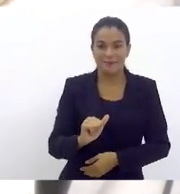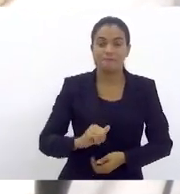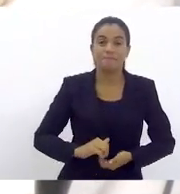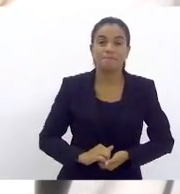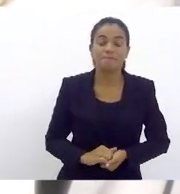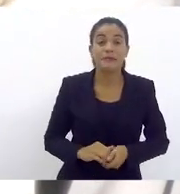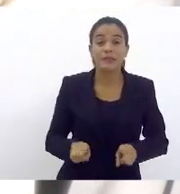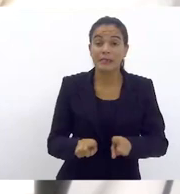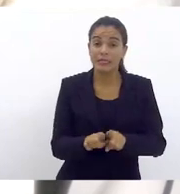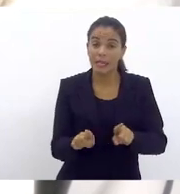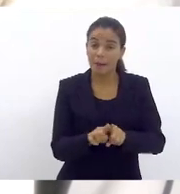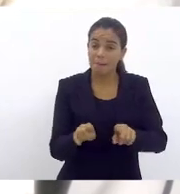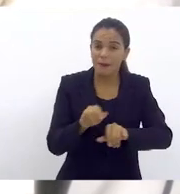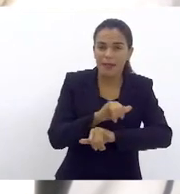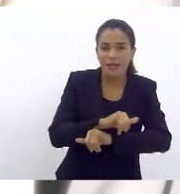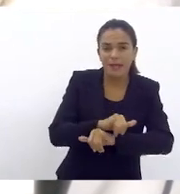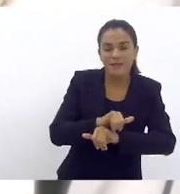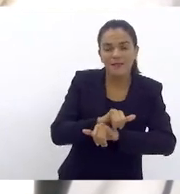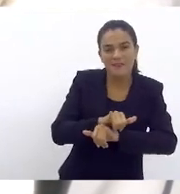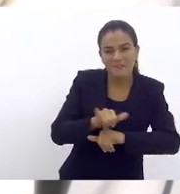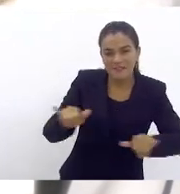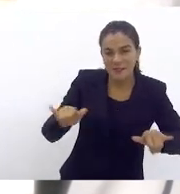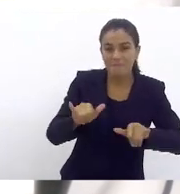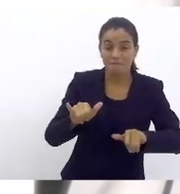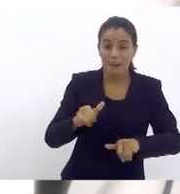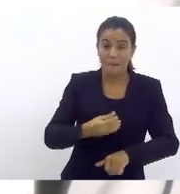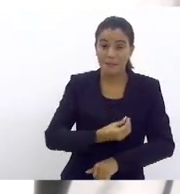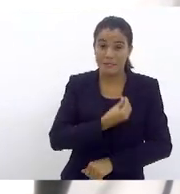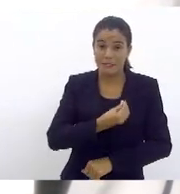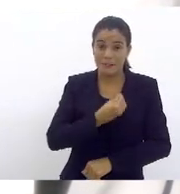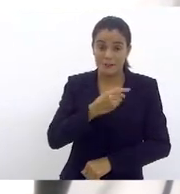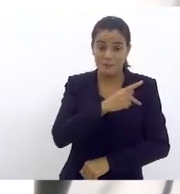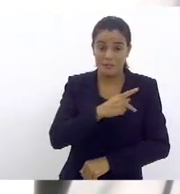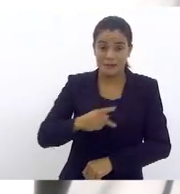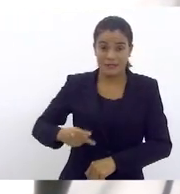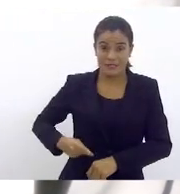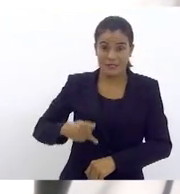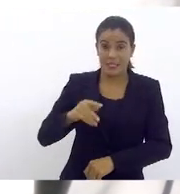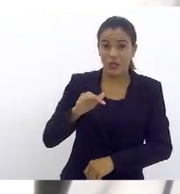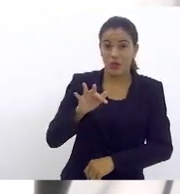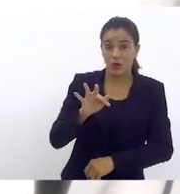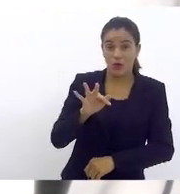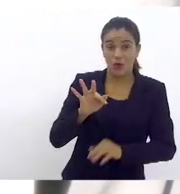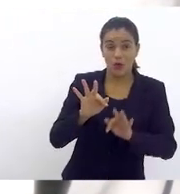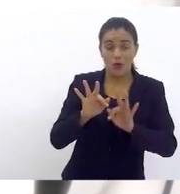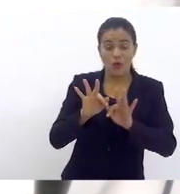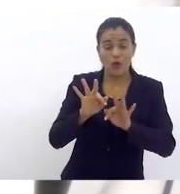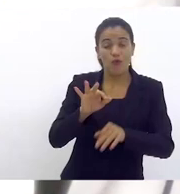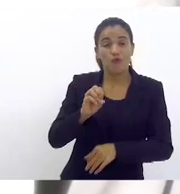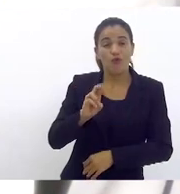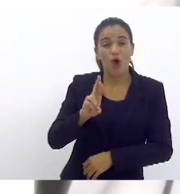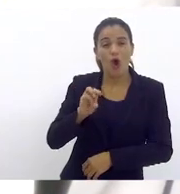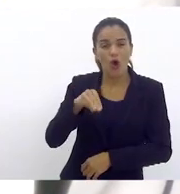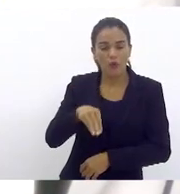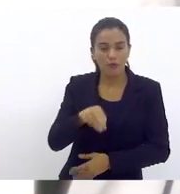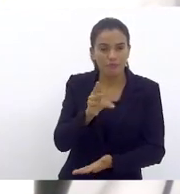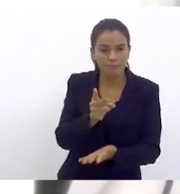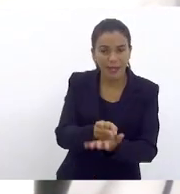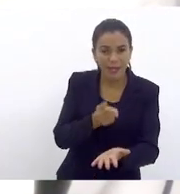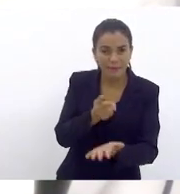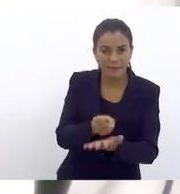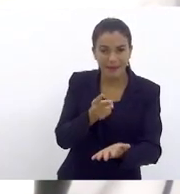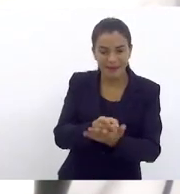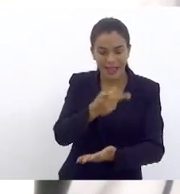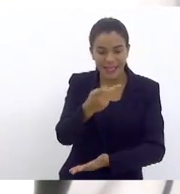que registrar também a presença do presidente do fórum permanente desenvolvimento econômico desta casa que